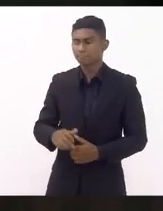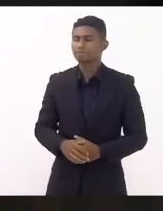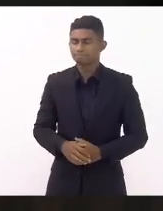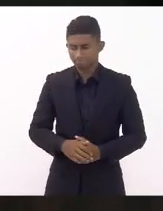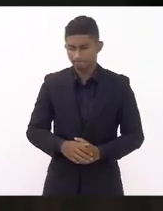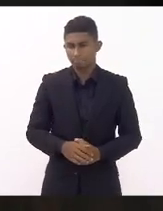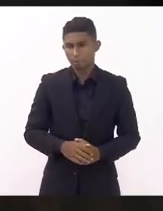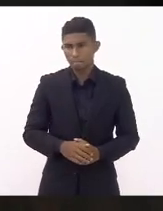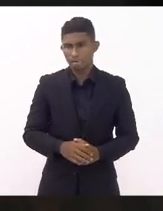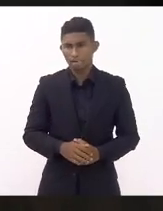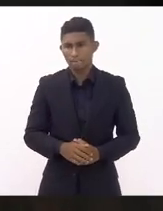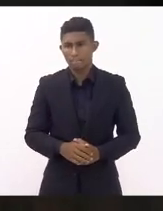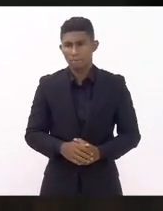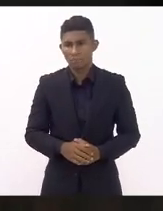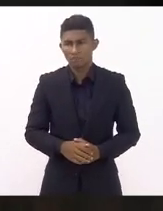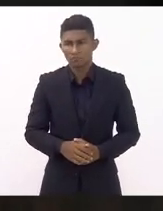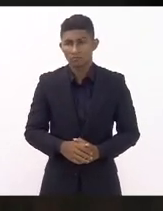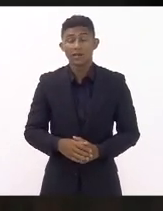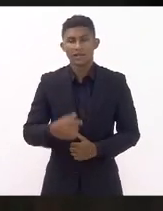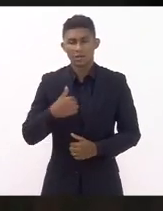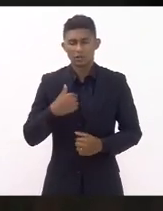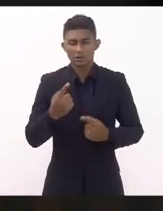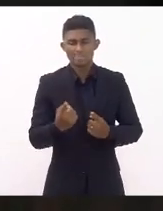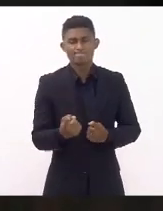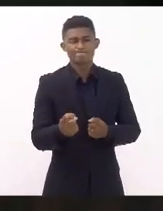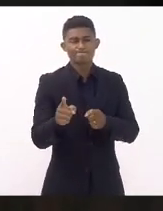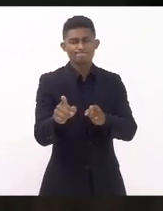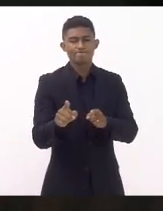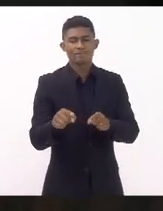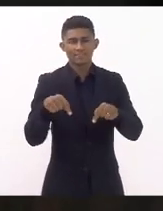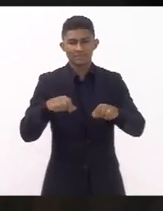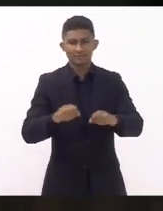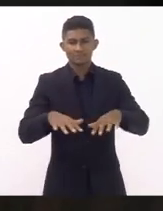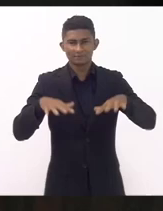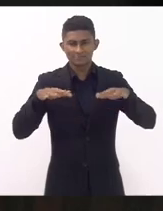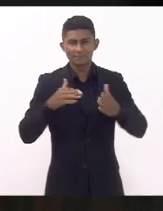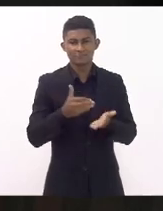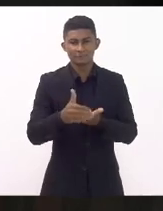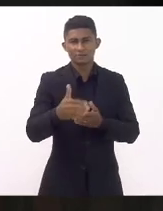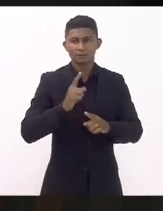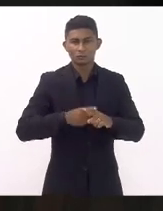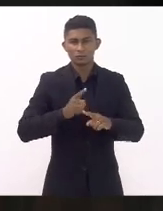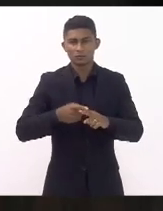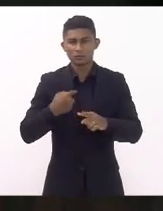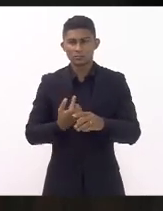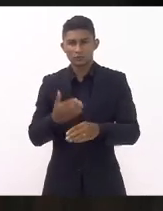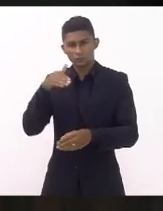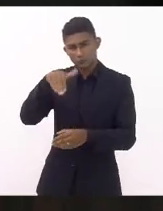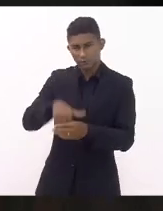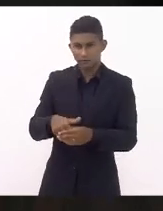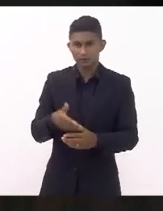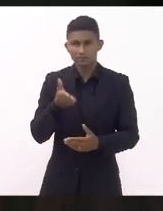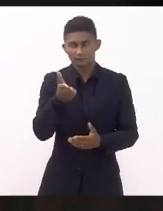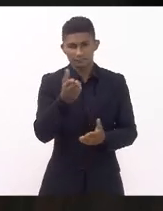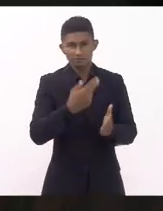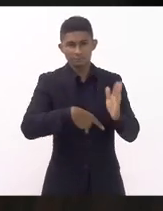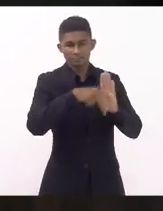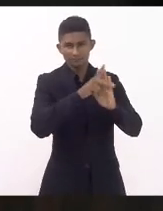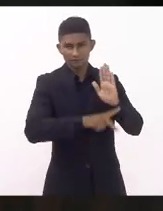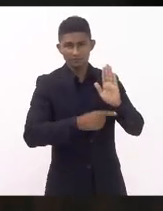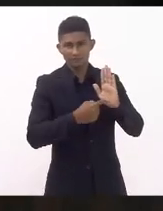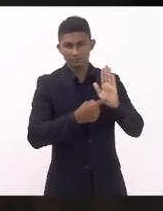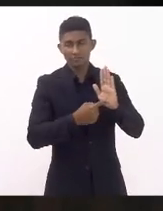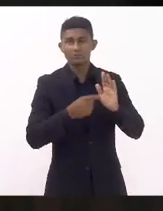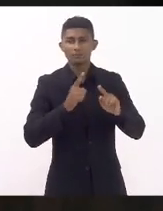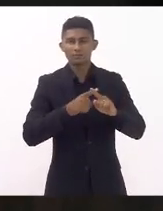essa provocação, eu diria, no início da sessão, que eu vou votar o projeto de Vossa Excelência o primeiro e vou prejudicar o segundo do deputado